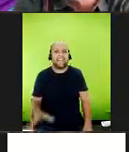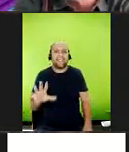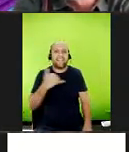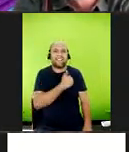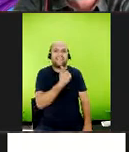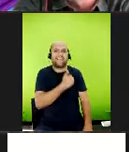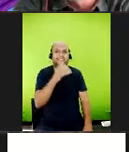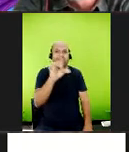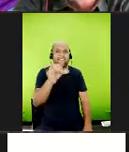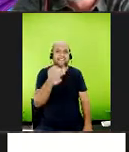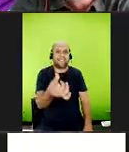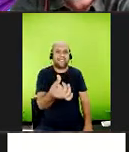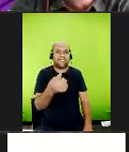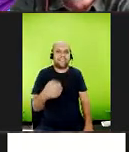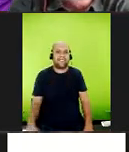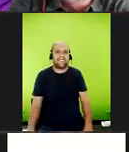anos